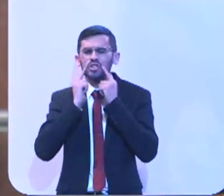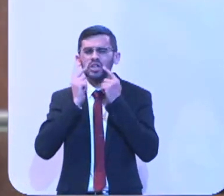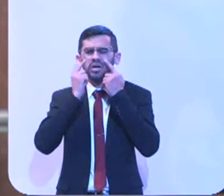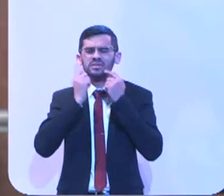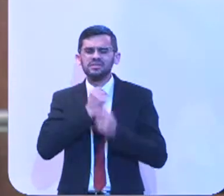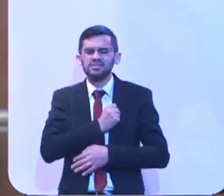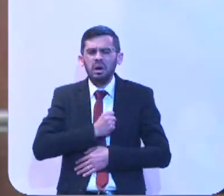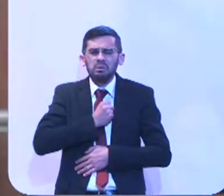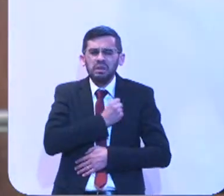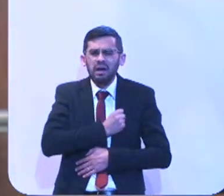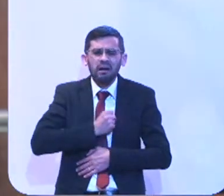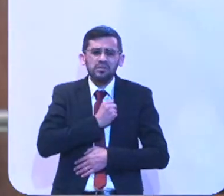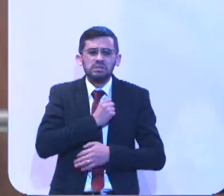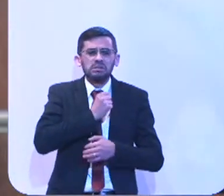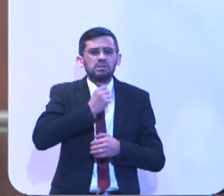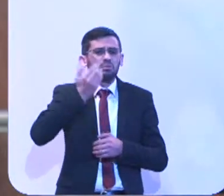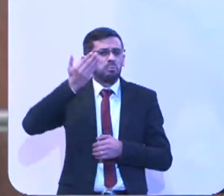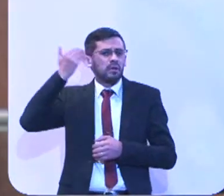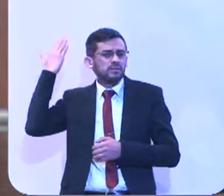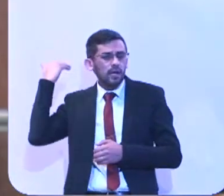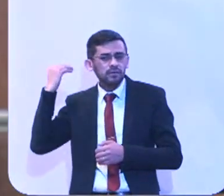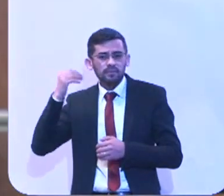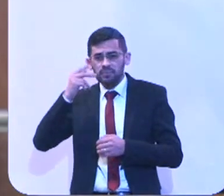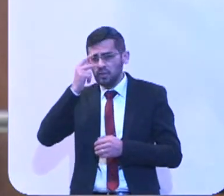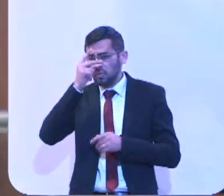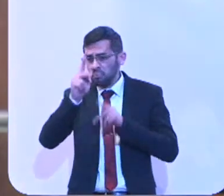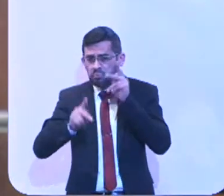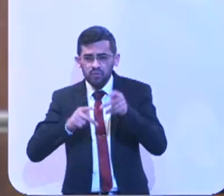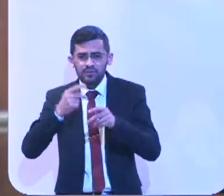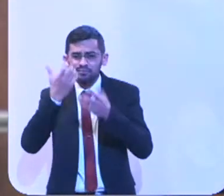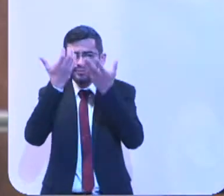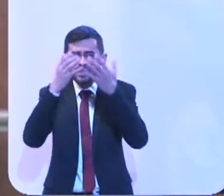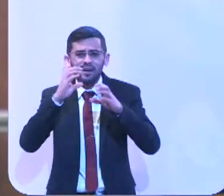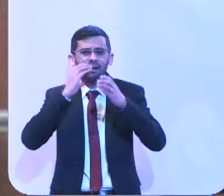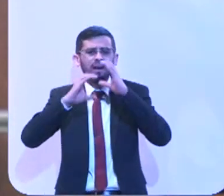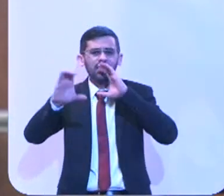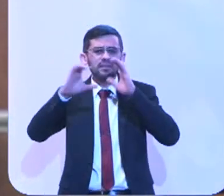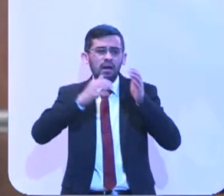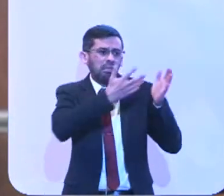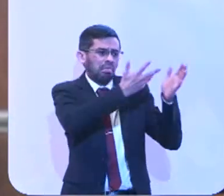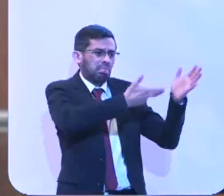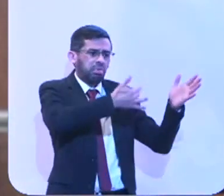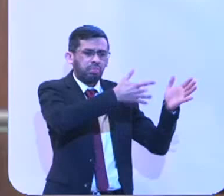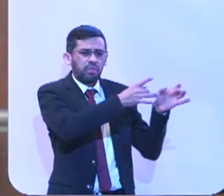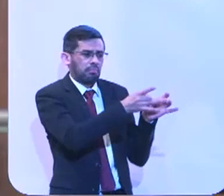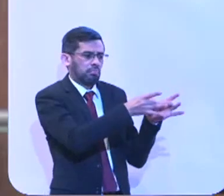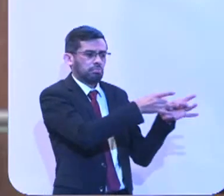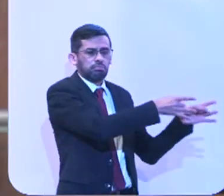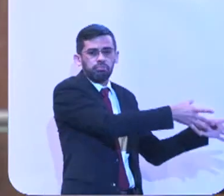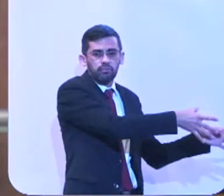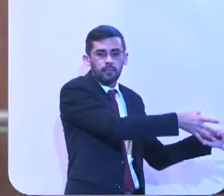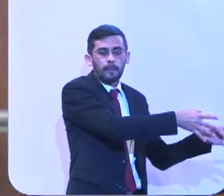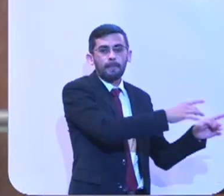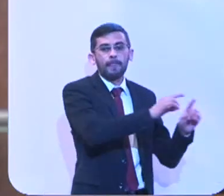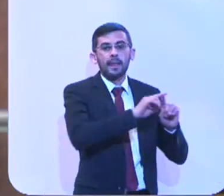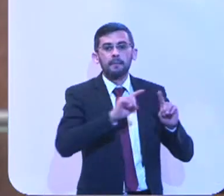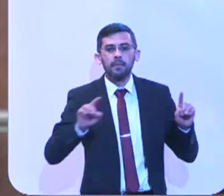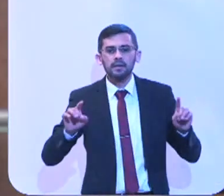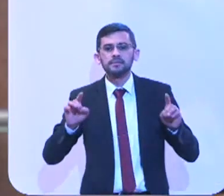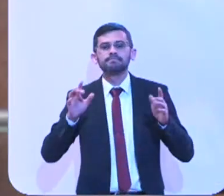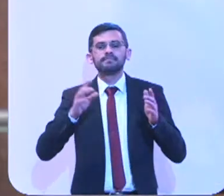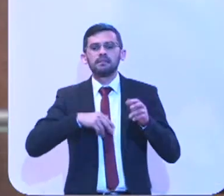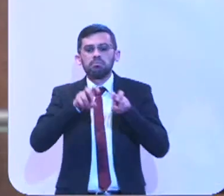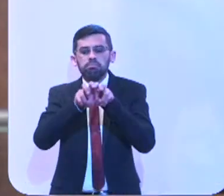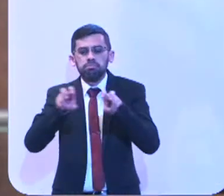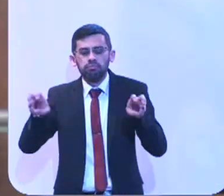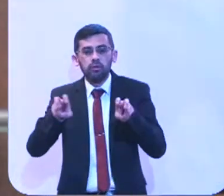com saudades da terra. O povo que não queria cantar e que tinha pendurado as harpas nos galhos das